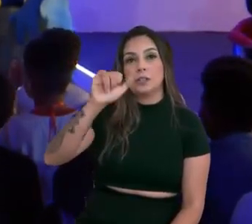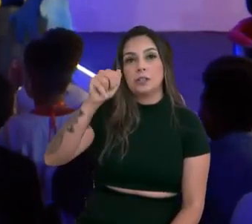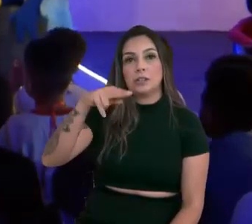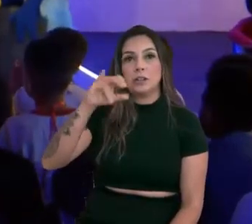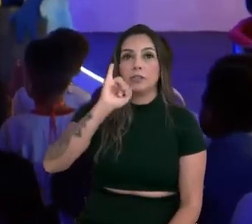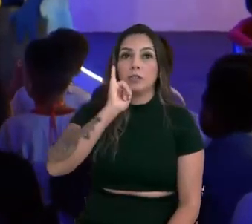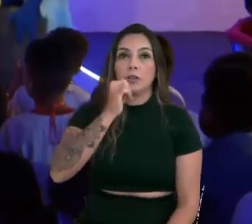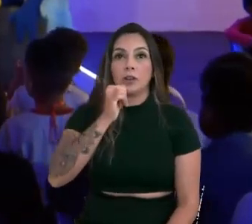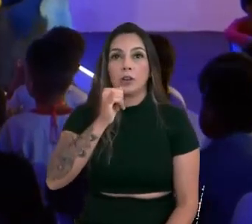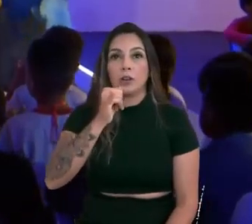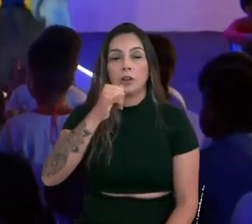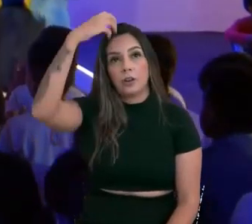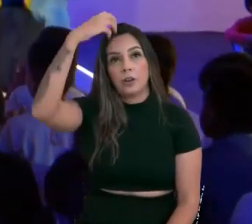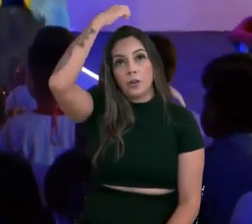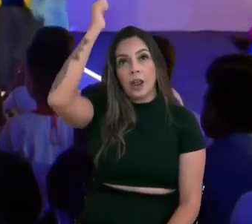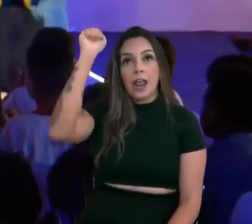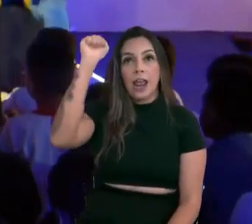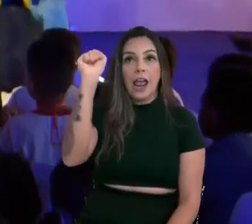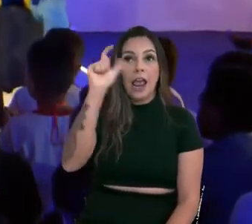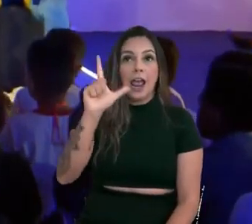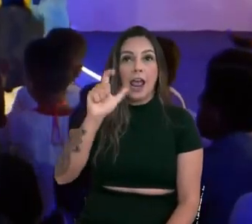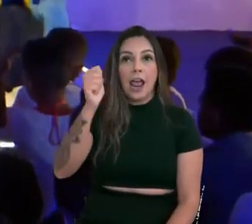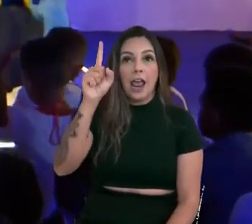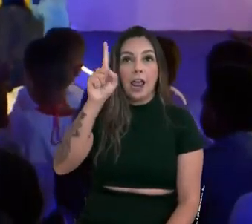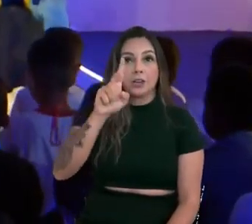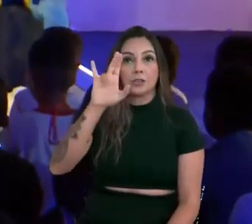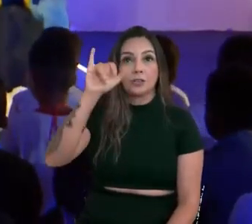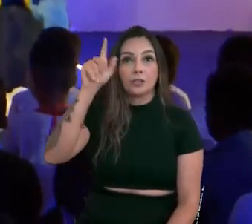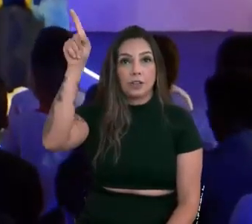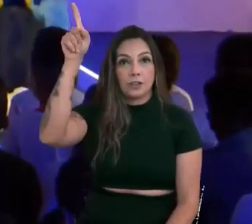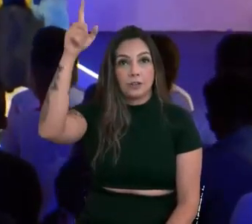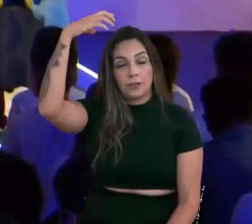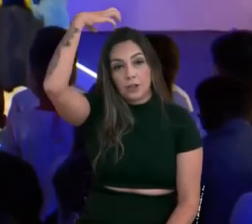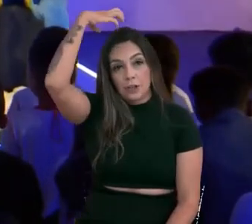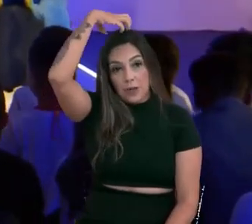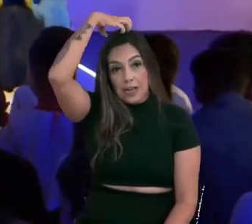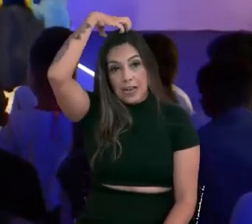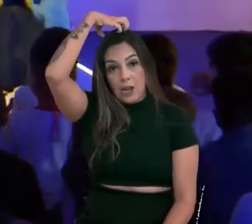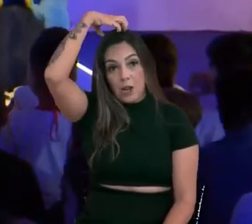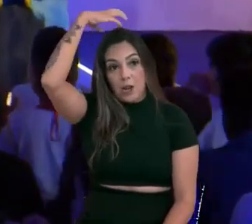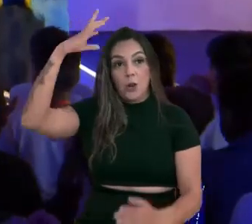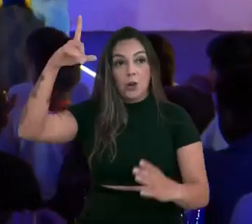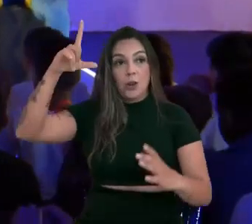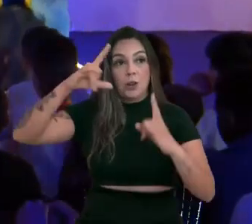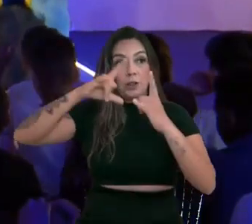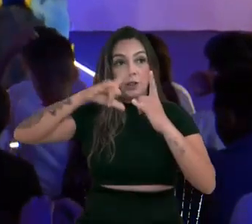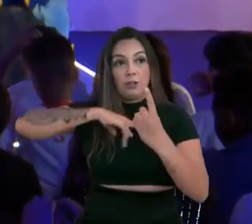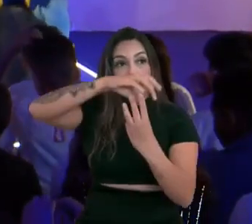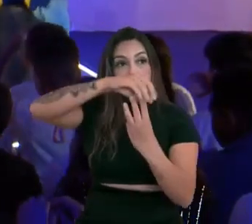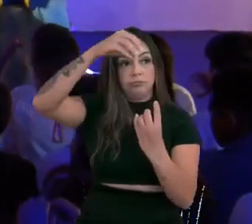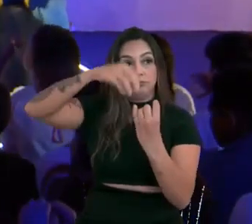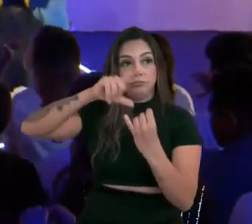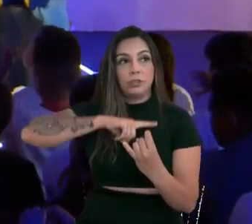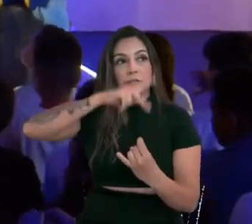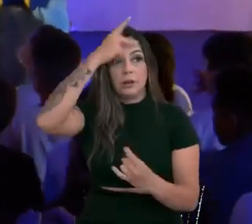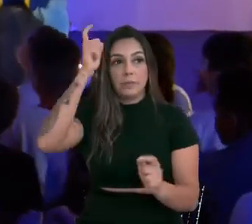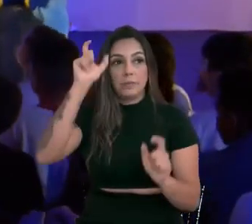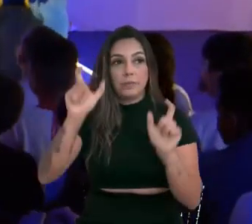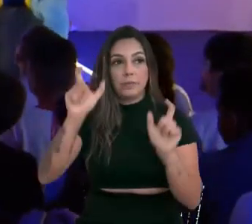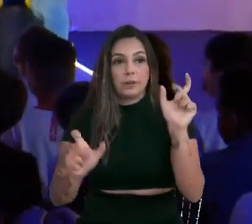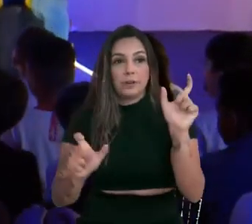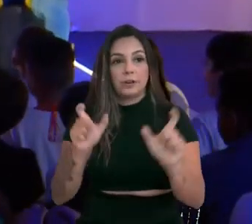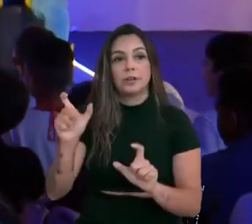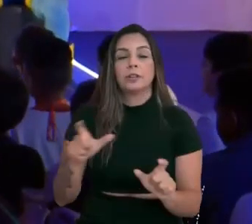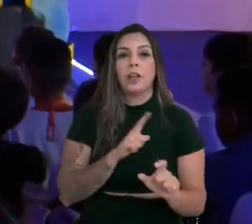do Reino de Azulia. E lá no Reino de Azulia, nós temos vários personagens, vários